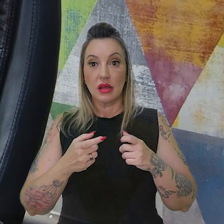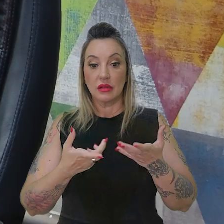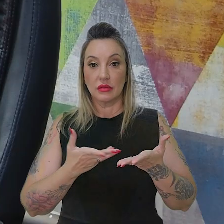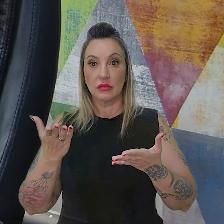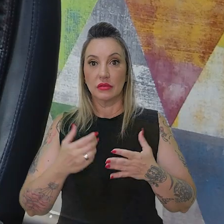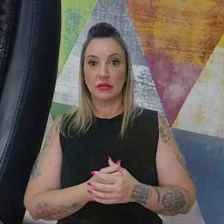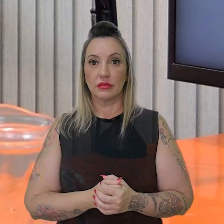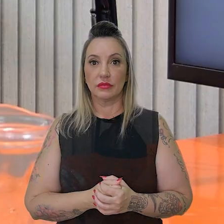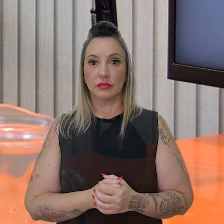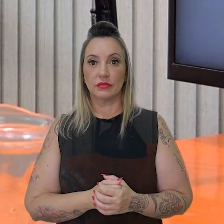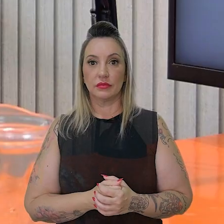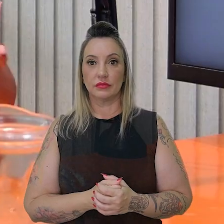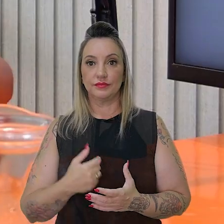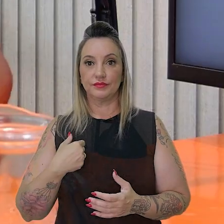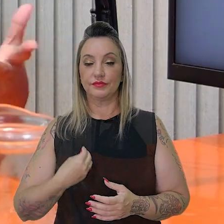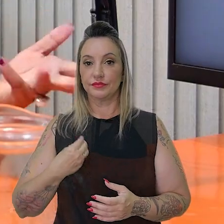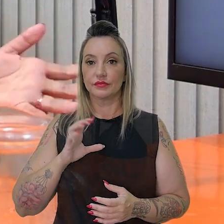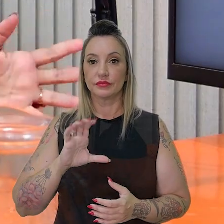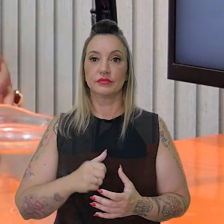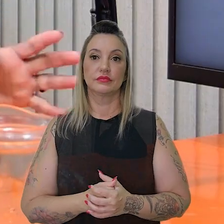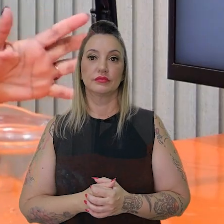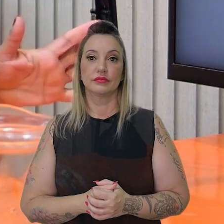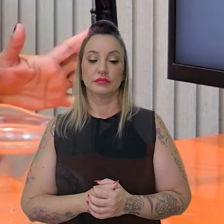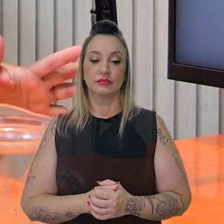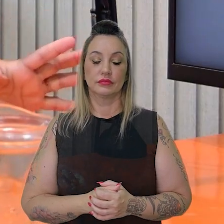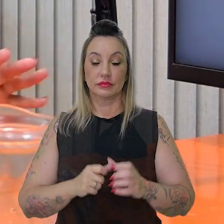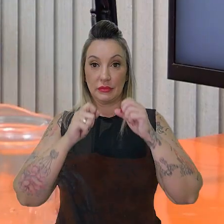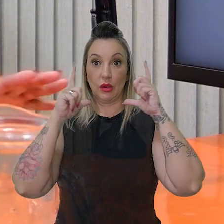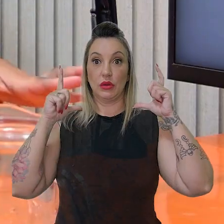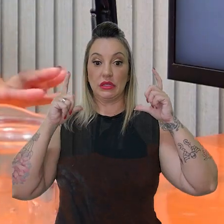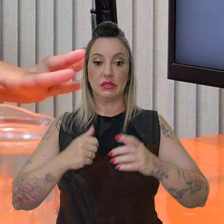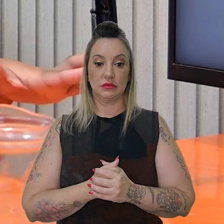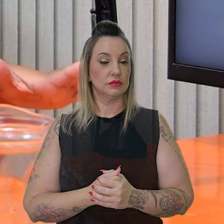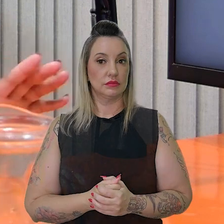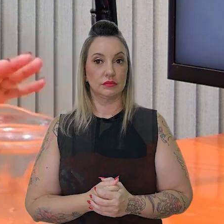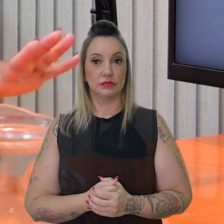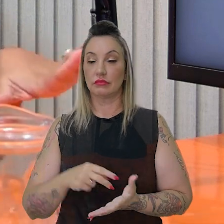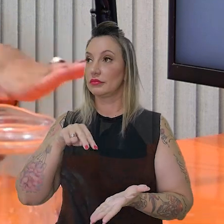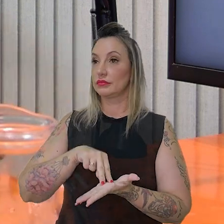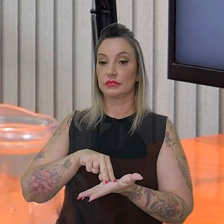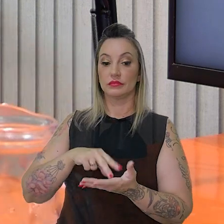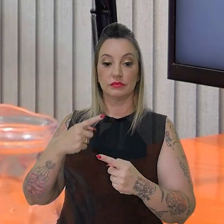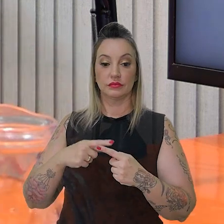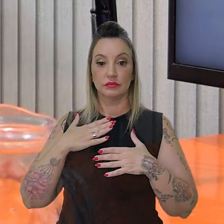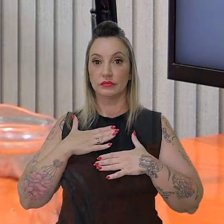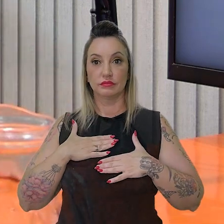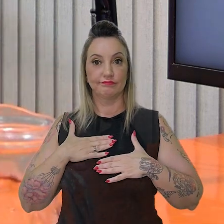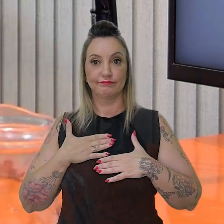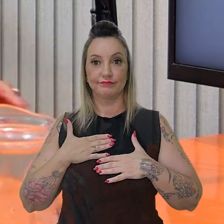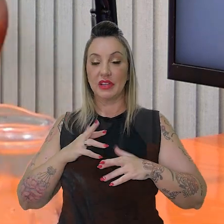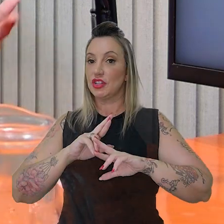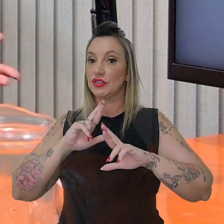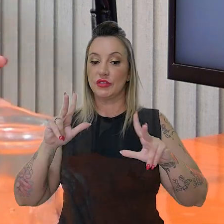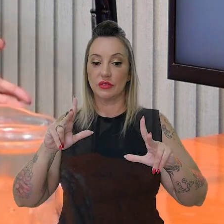que eu vivi assim para ficar acordada Nossa em pé Ali porque o corpo não estava ali tá